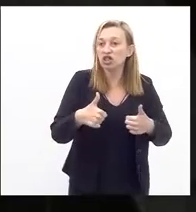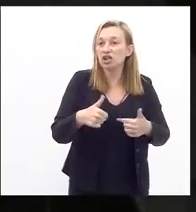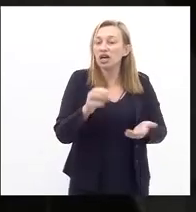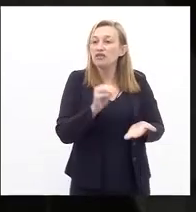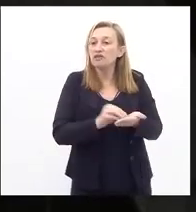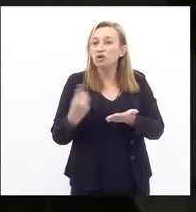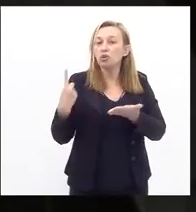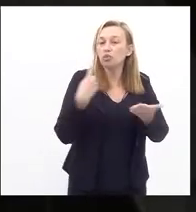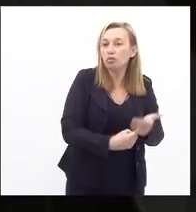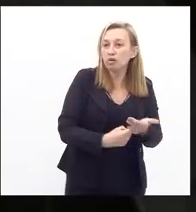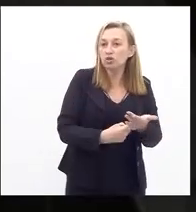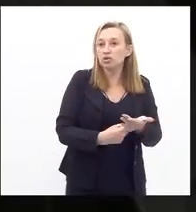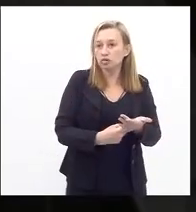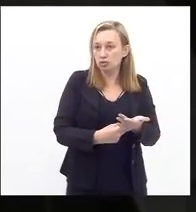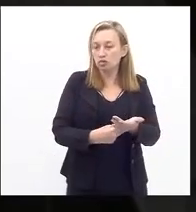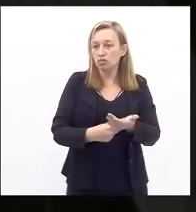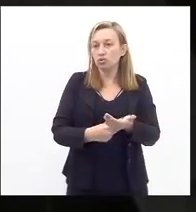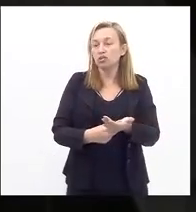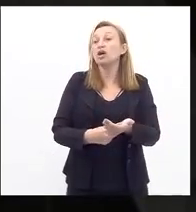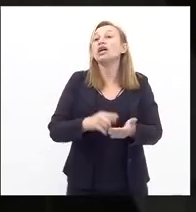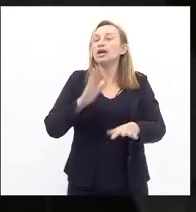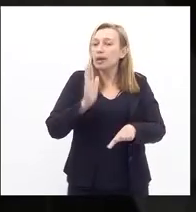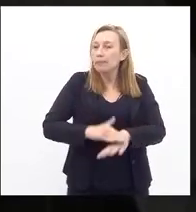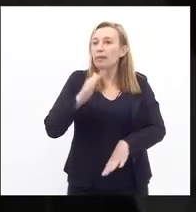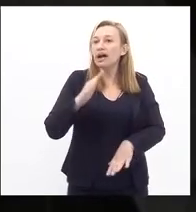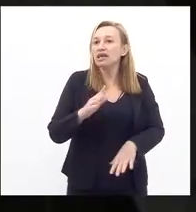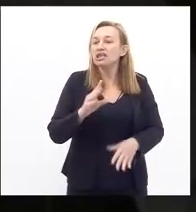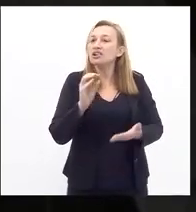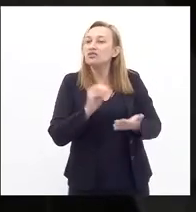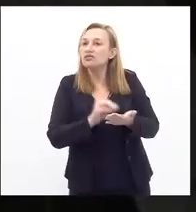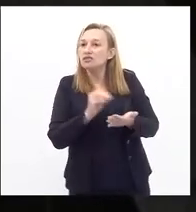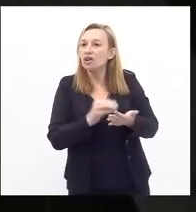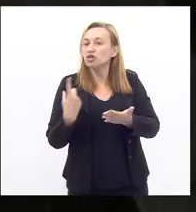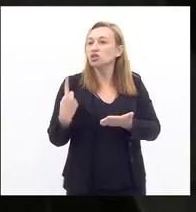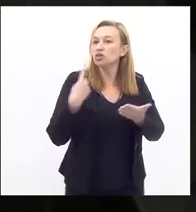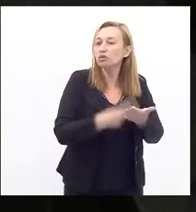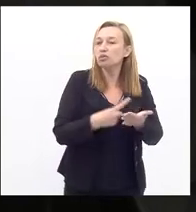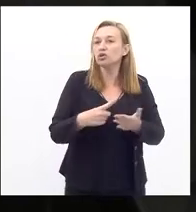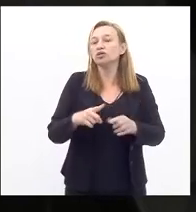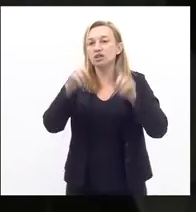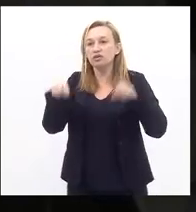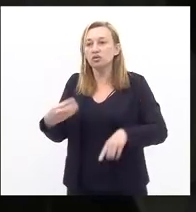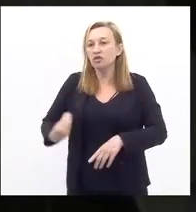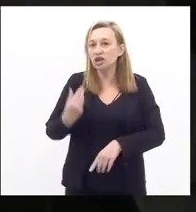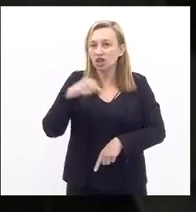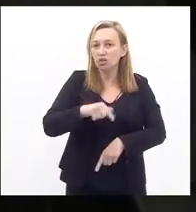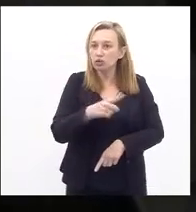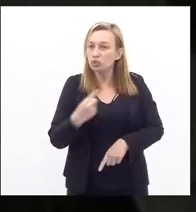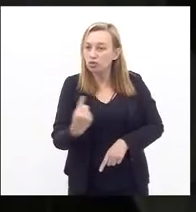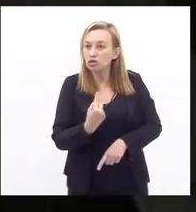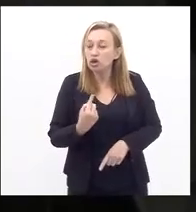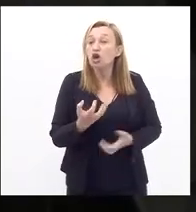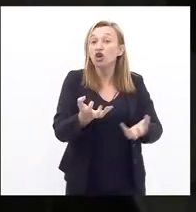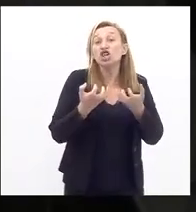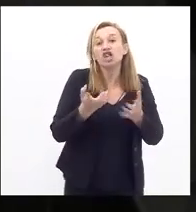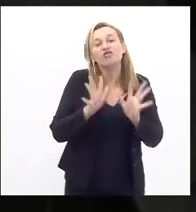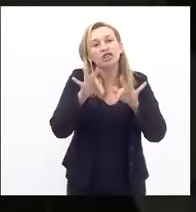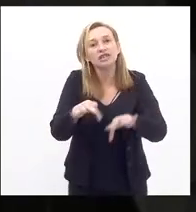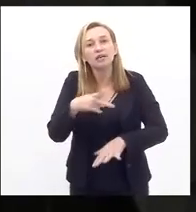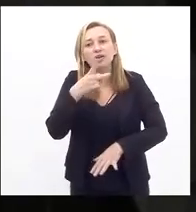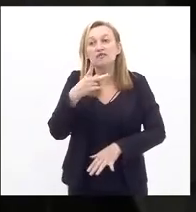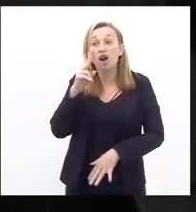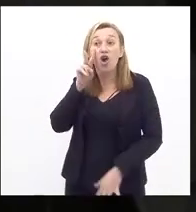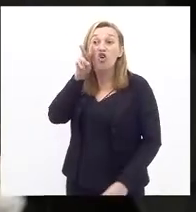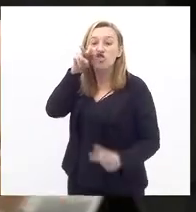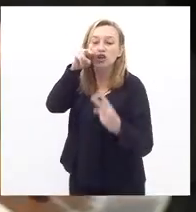compromisso com o acordo de mais é um preço compromisso com servidores que estiver aqui conosco e eu queria terminar a